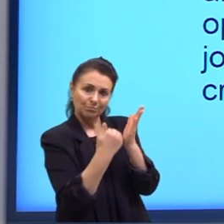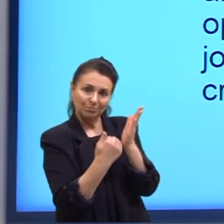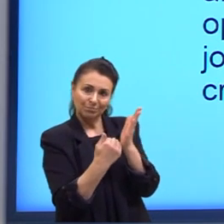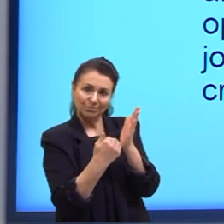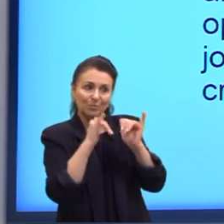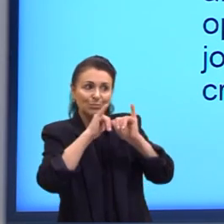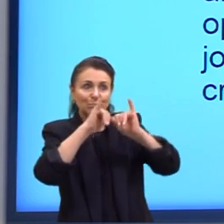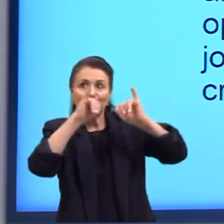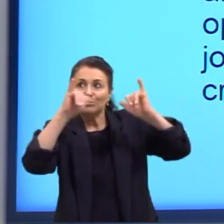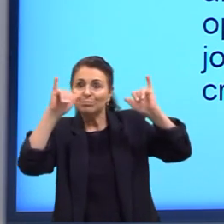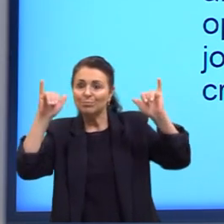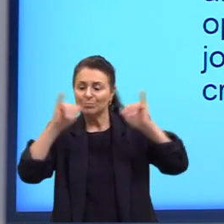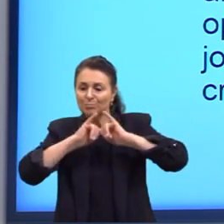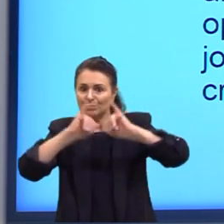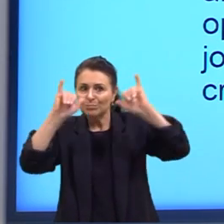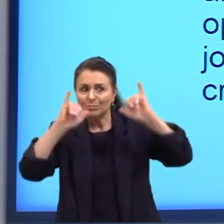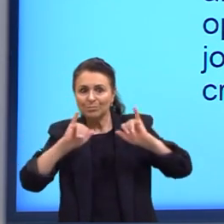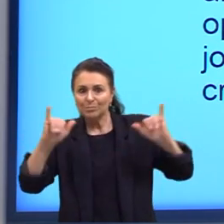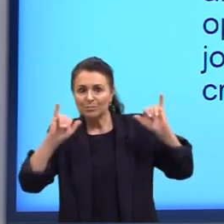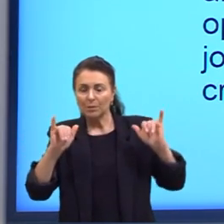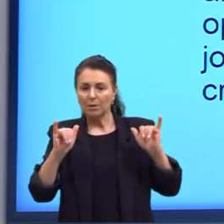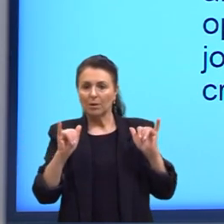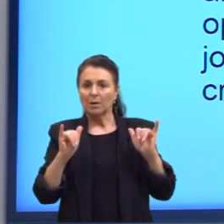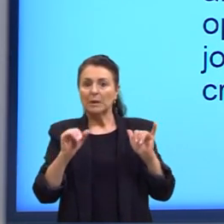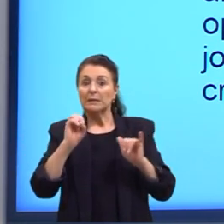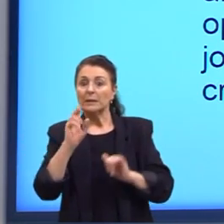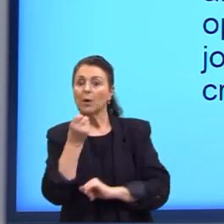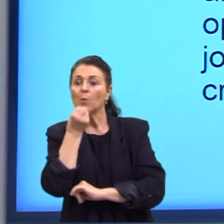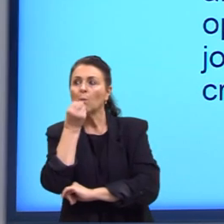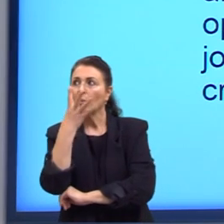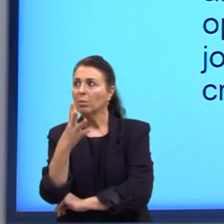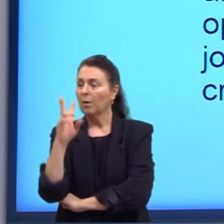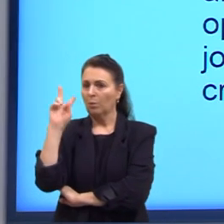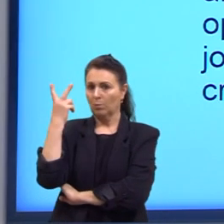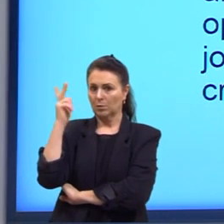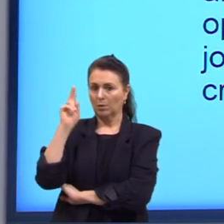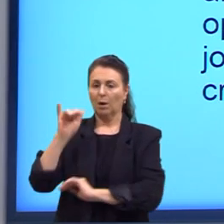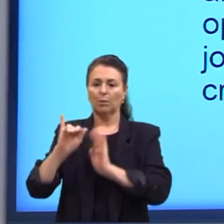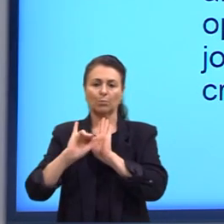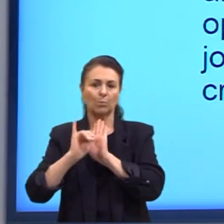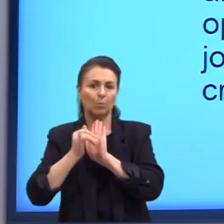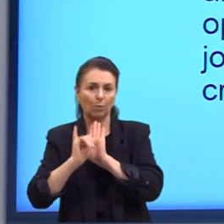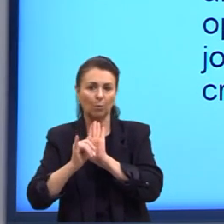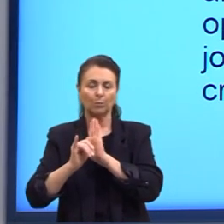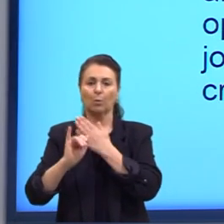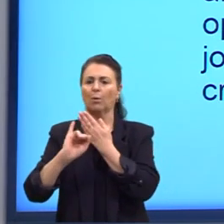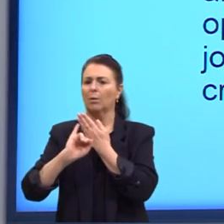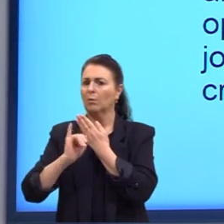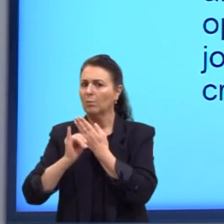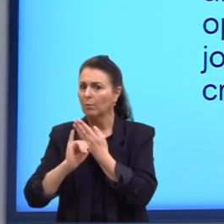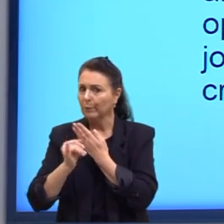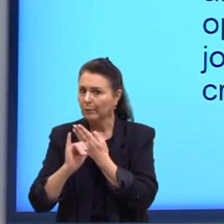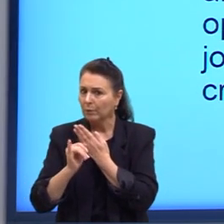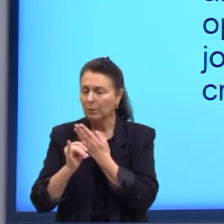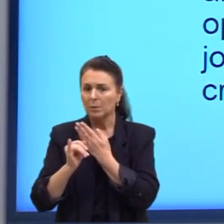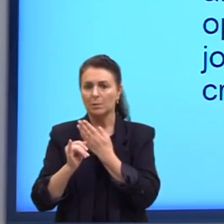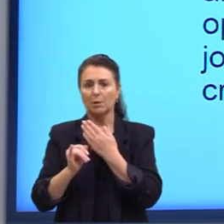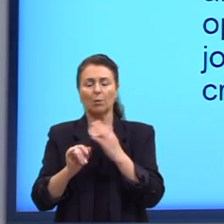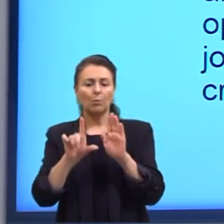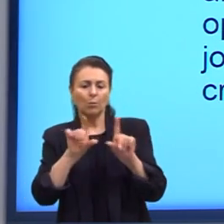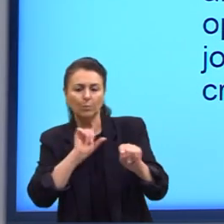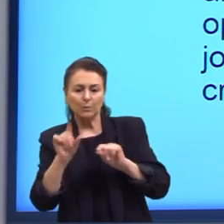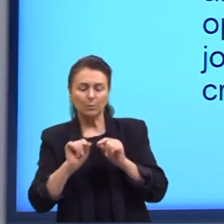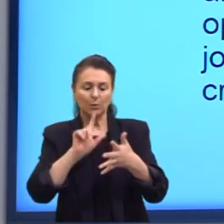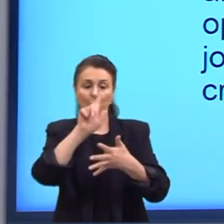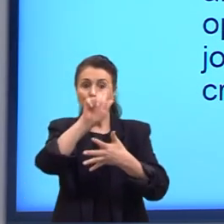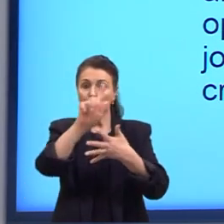propaganda se a intenção é contar uma história o conto ou a crônica são opções de gêneros